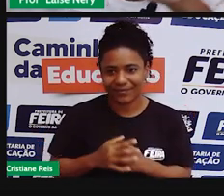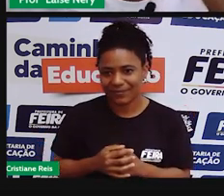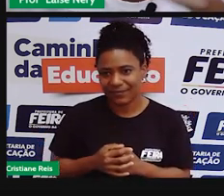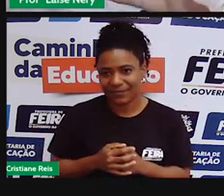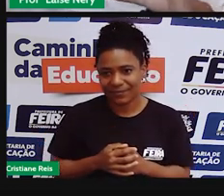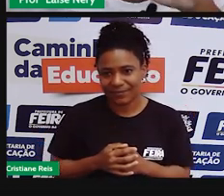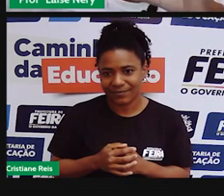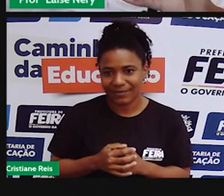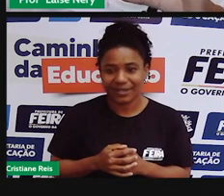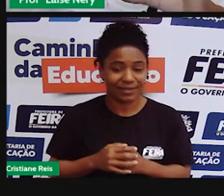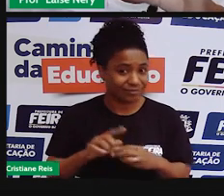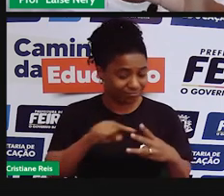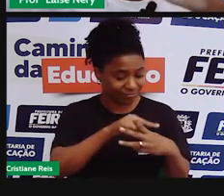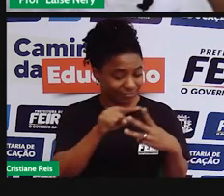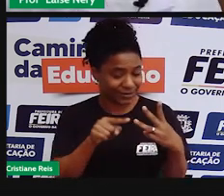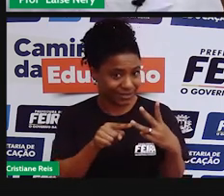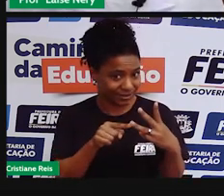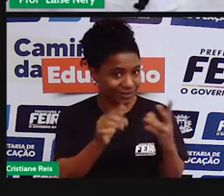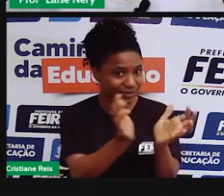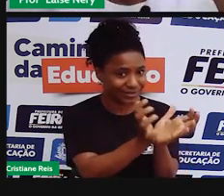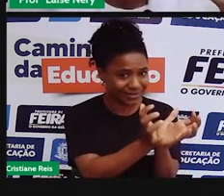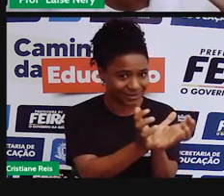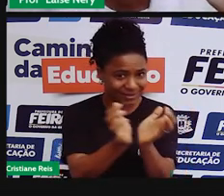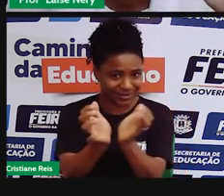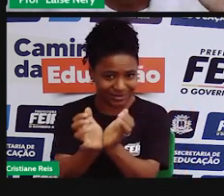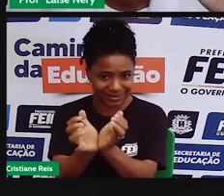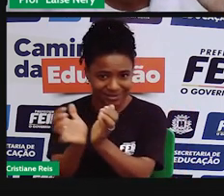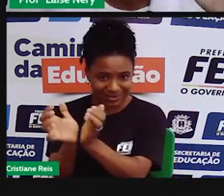preço das Nações só